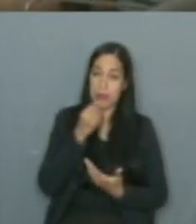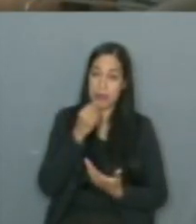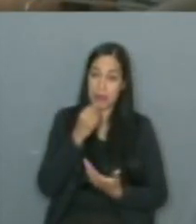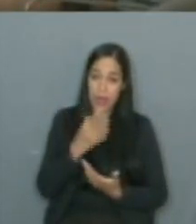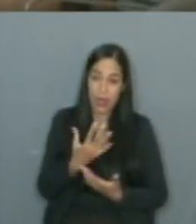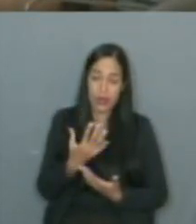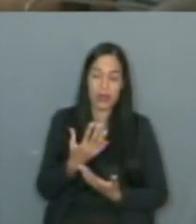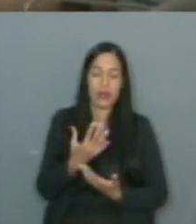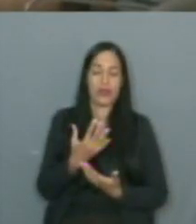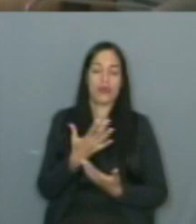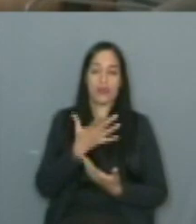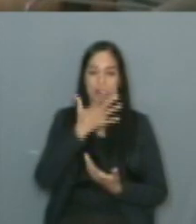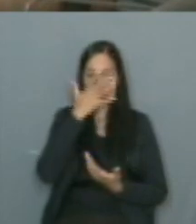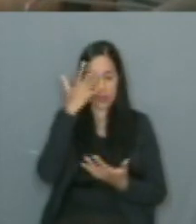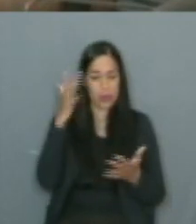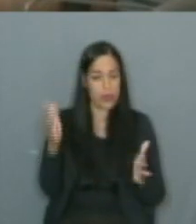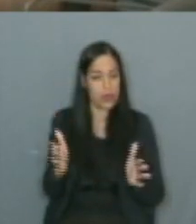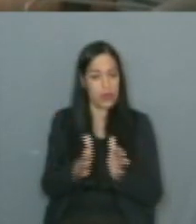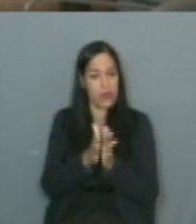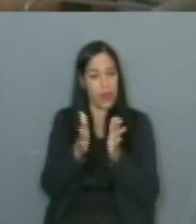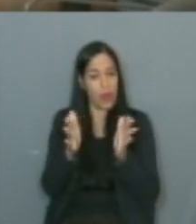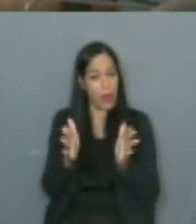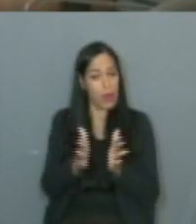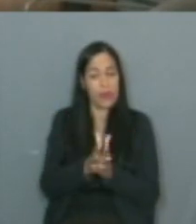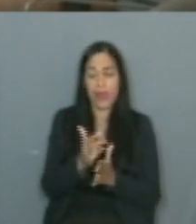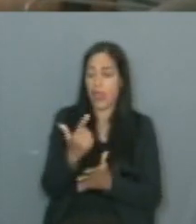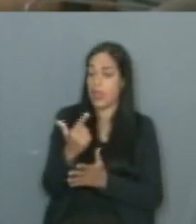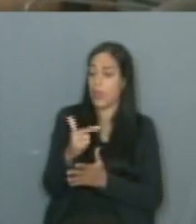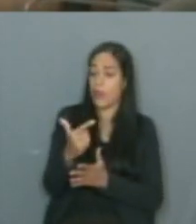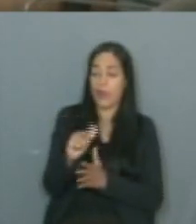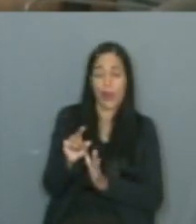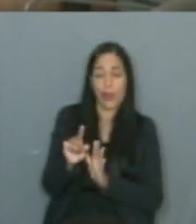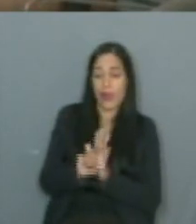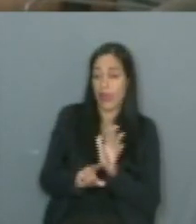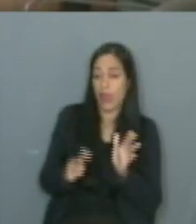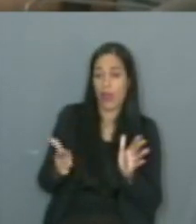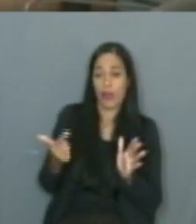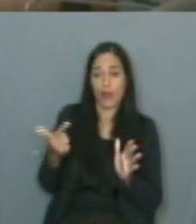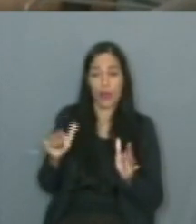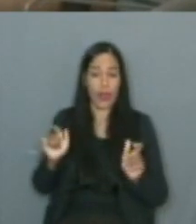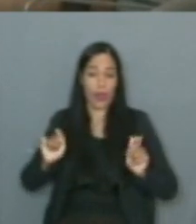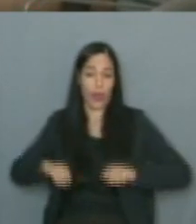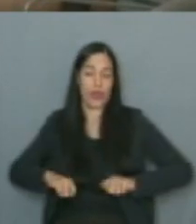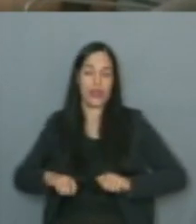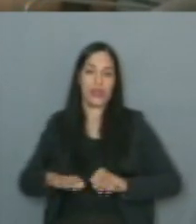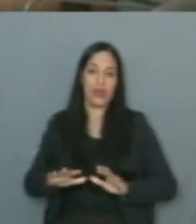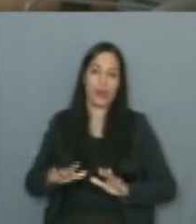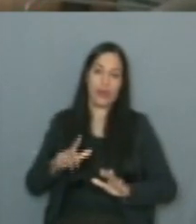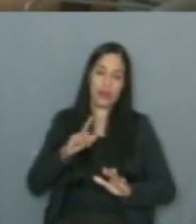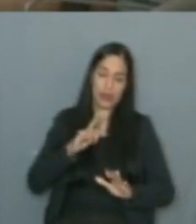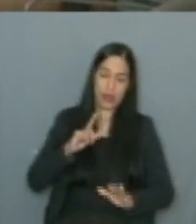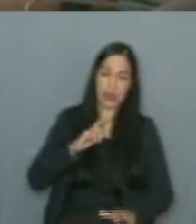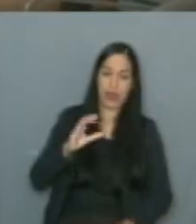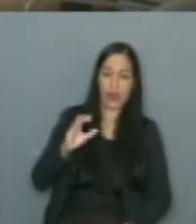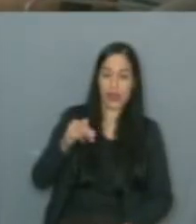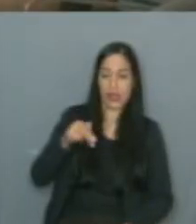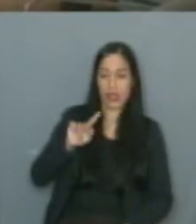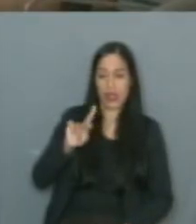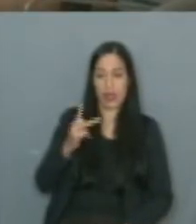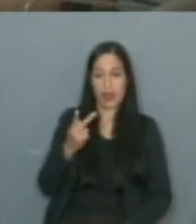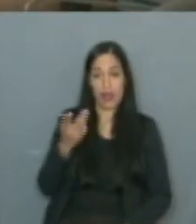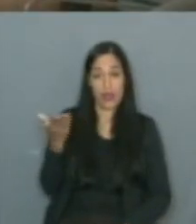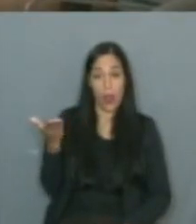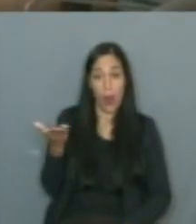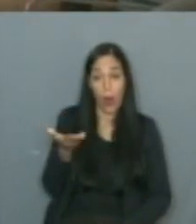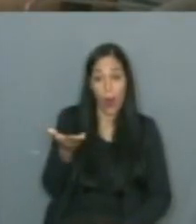pessoas pobres, para quem não tem o direito, condição de ter uma CNH. Que hoje não